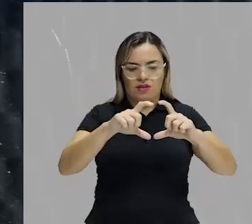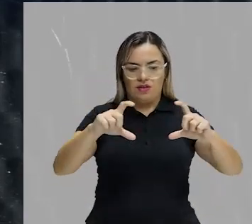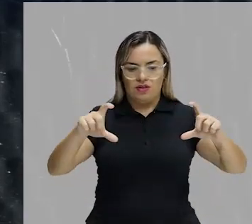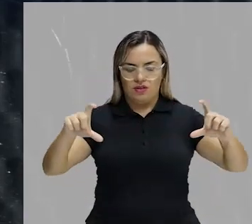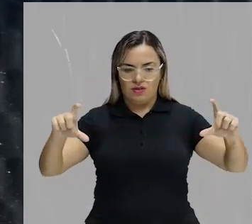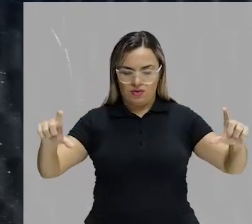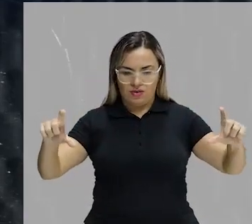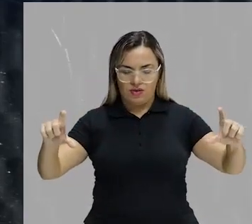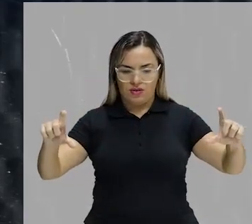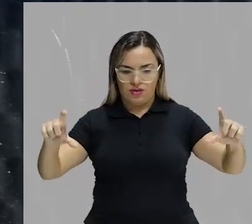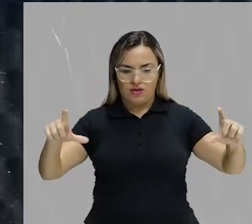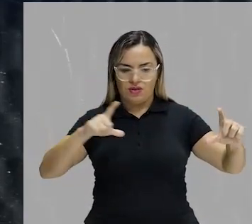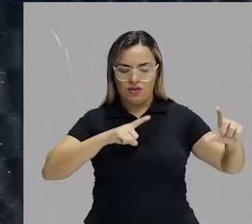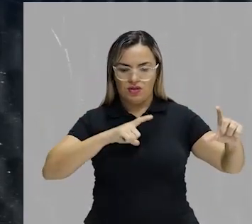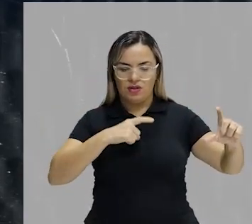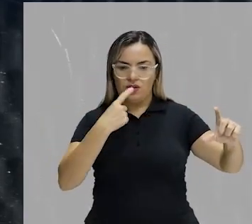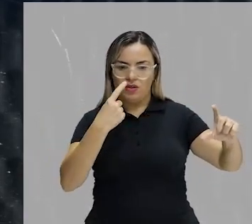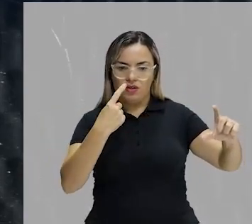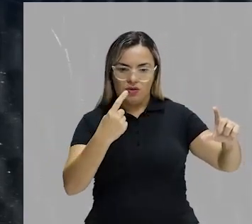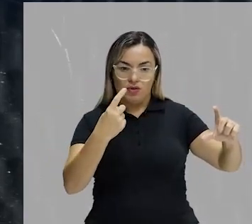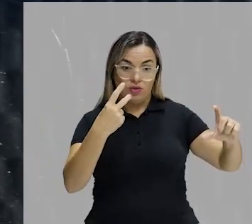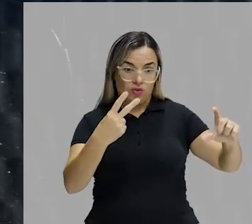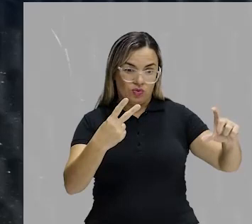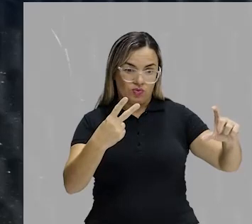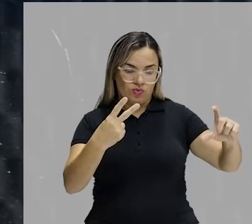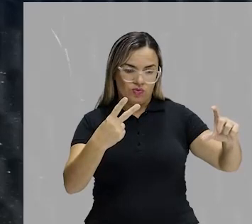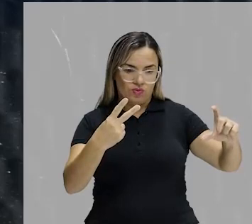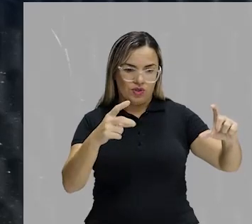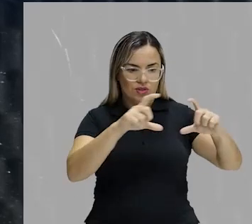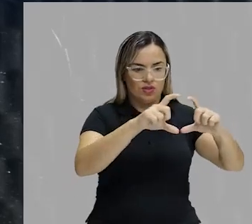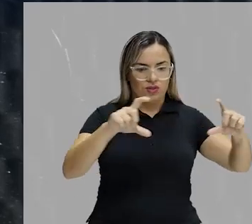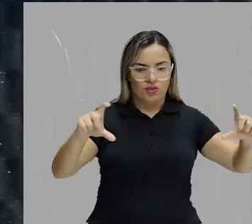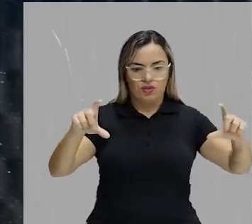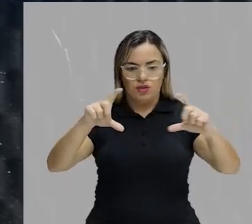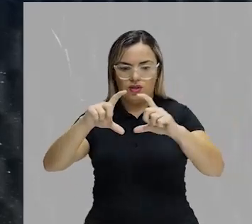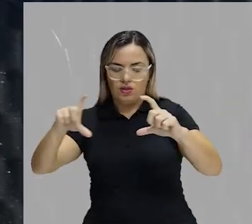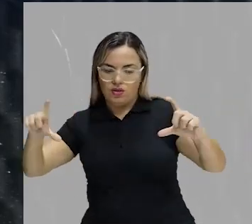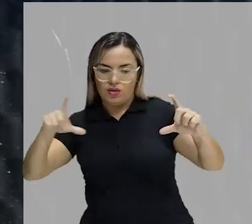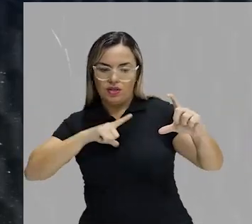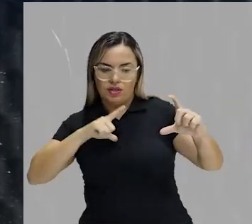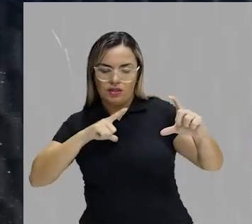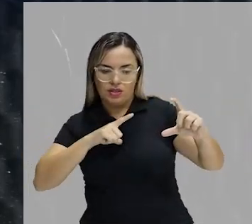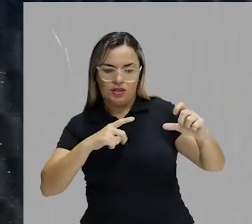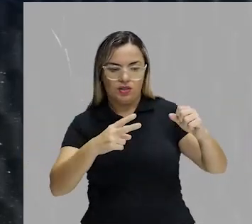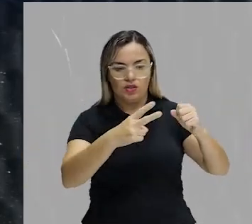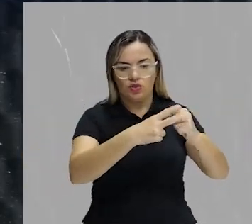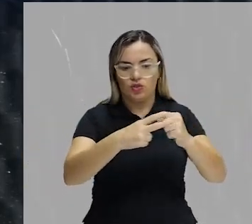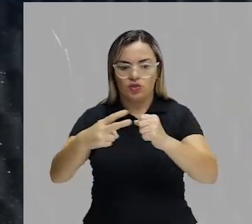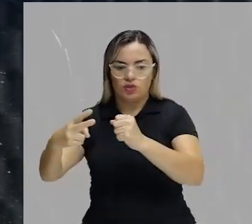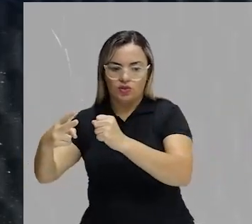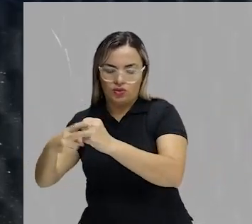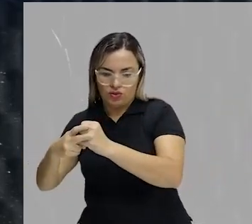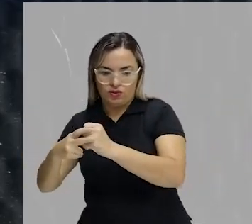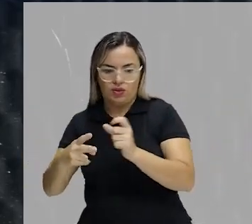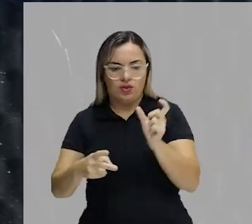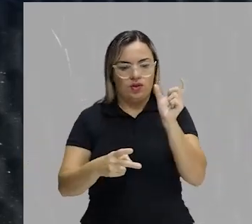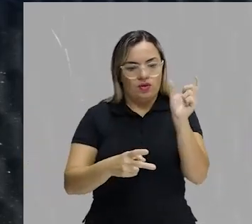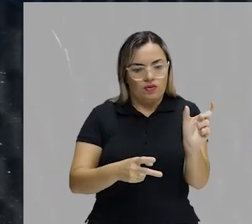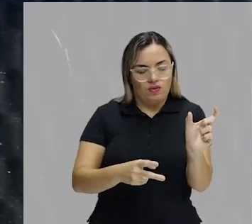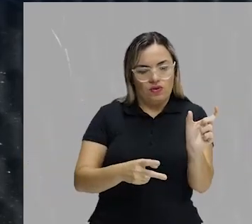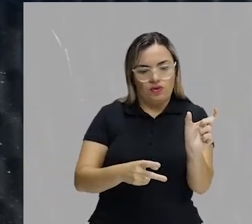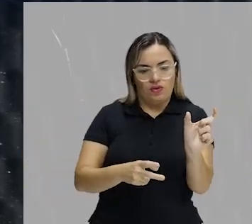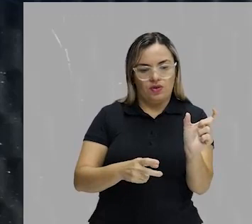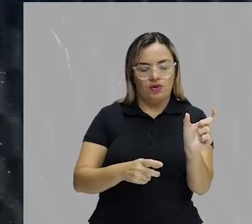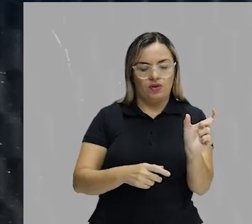de duas orações, porque eu tenho dois verbos. Eu chamo de período composto. Quando eu tenho